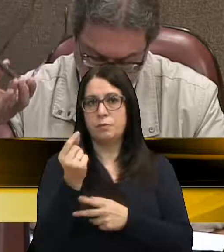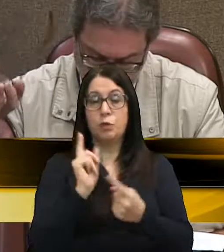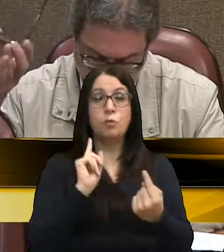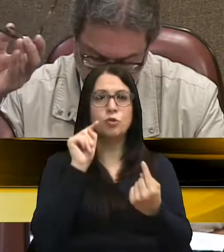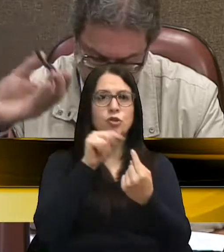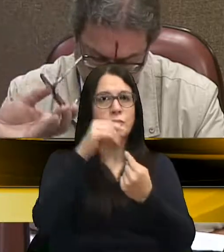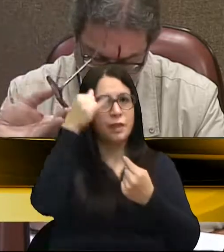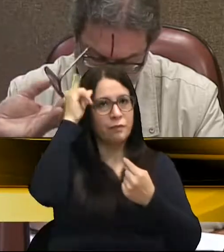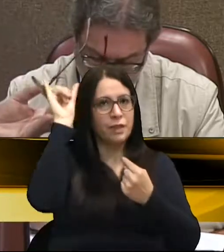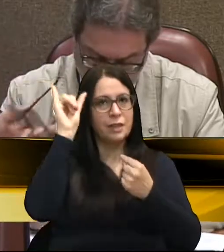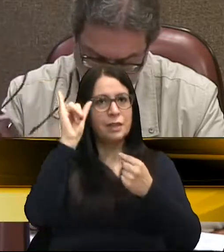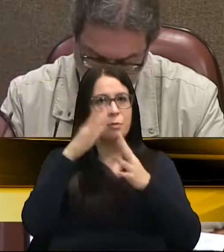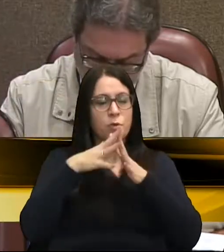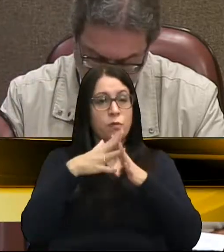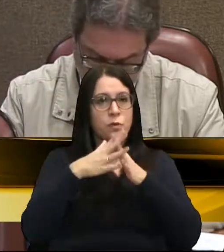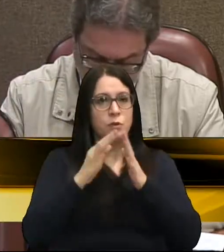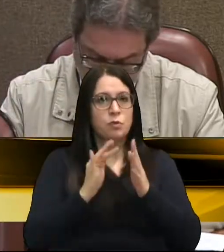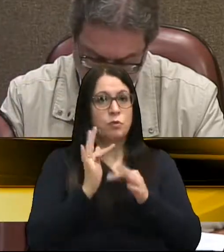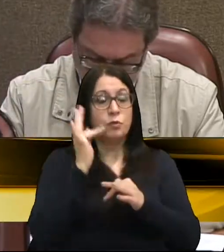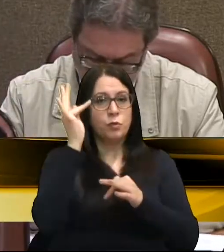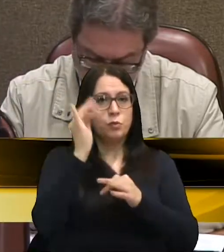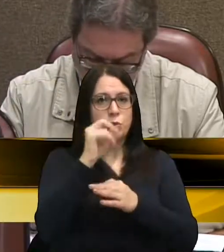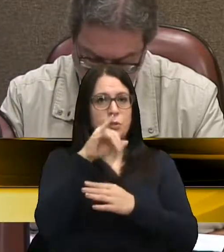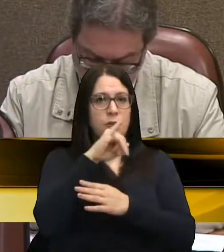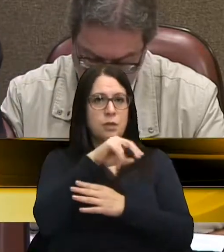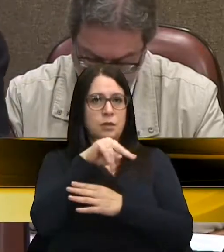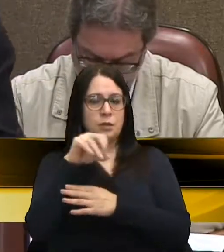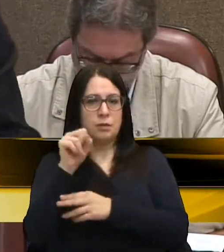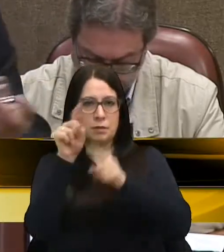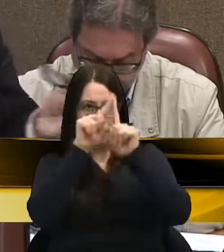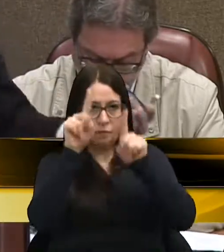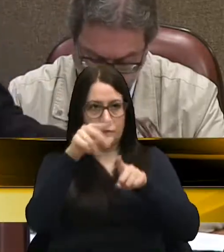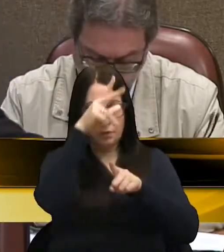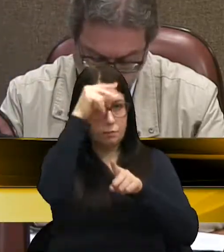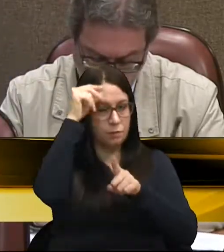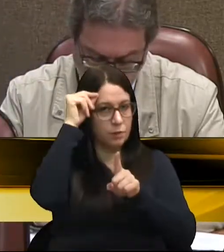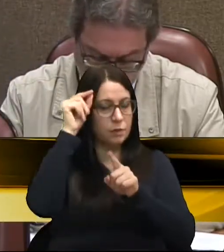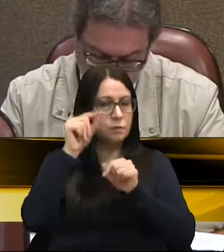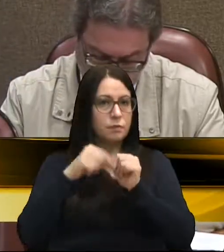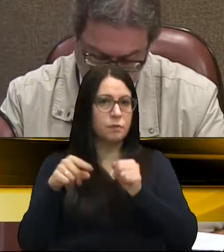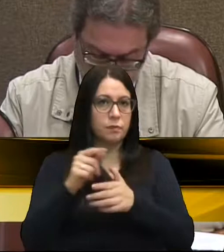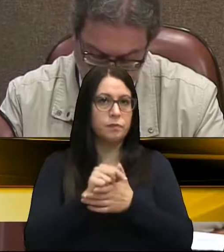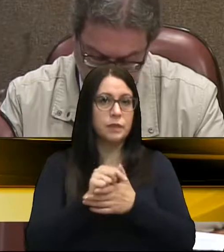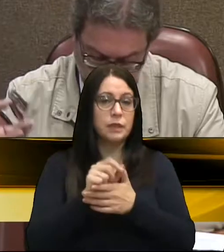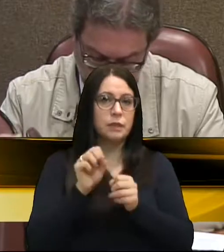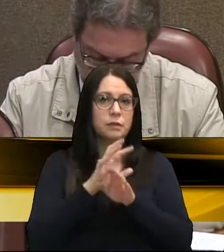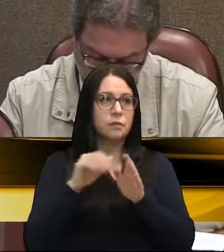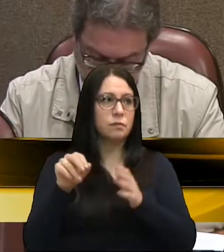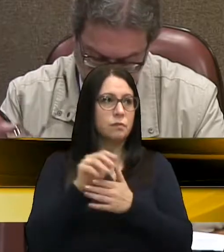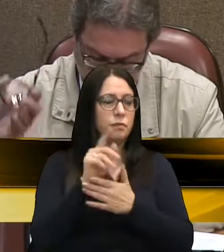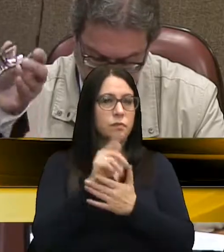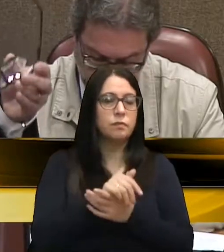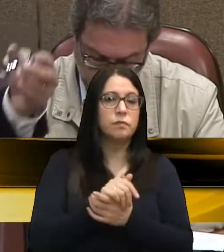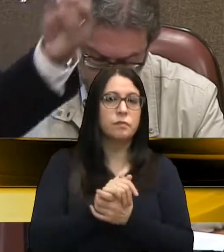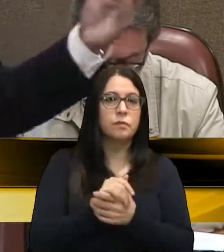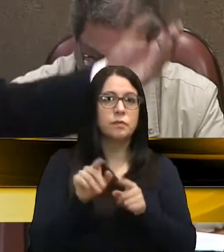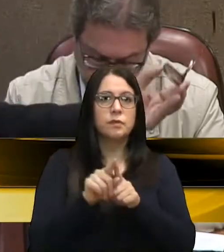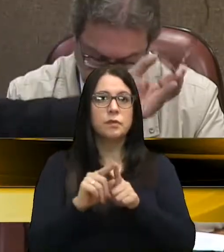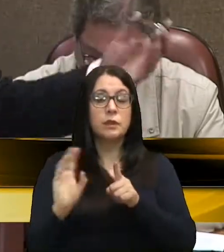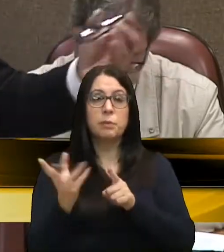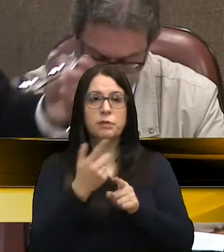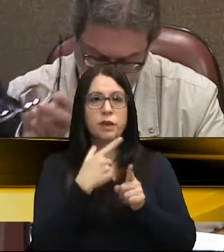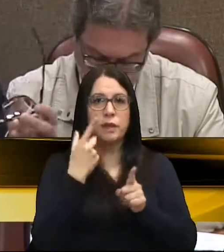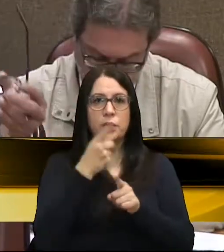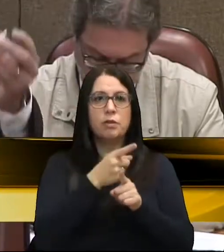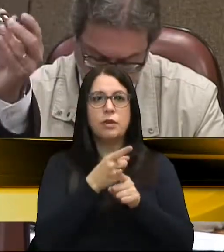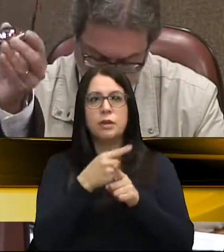de evitar um colapso futuro no sistema previdenciário municipal. É claro que nós, mais cedo ou